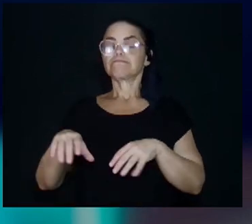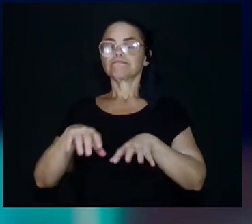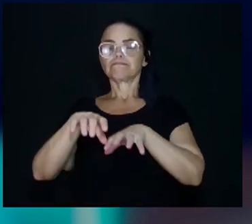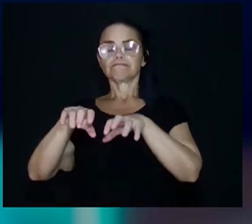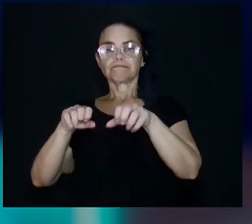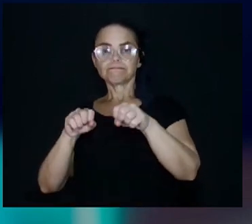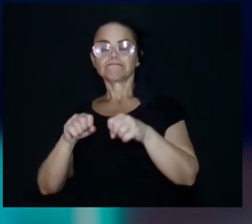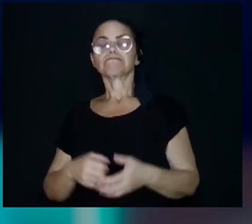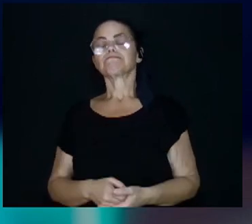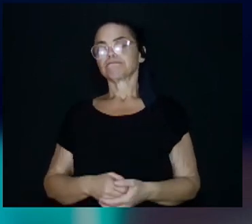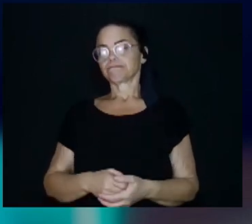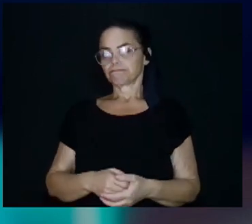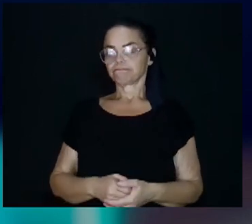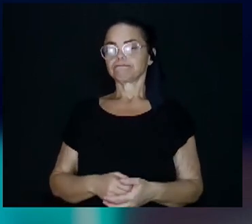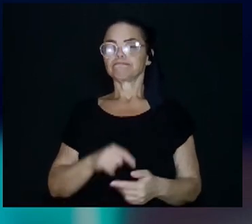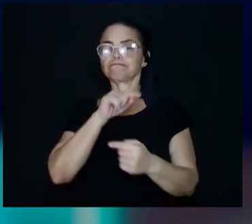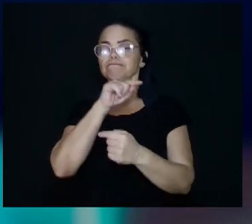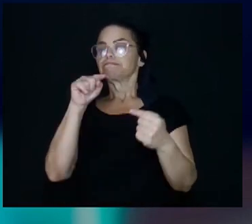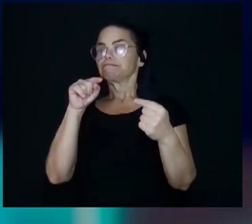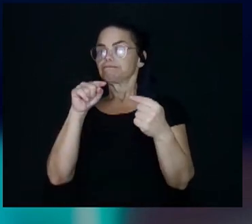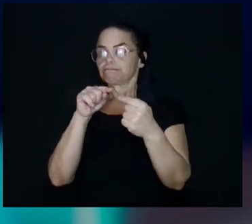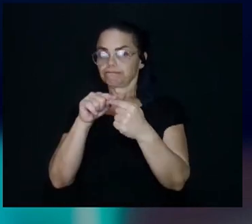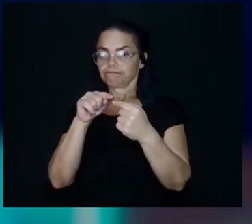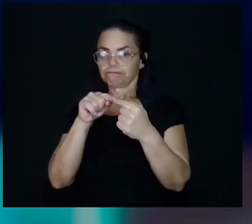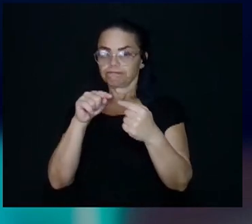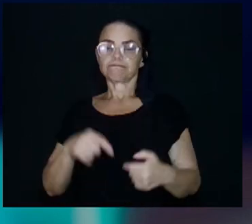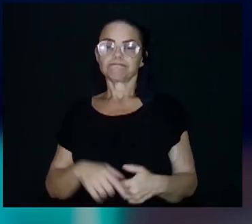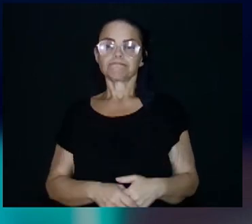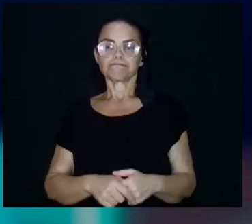o objetivo de, assim, termos